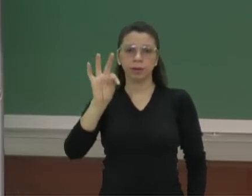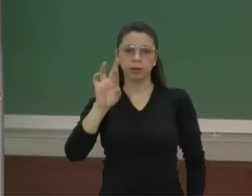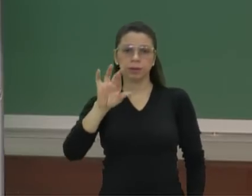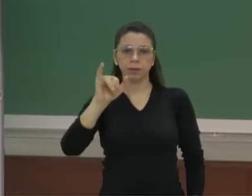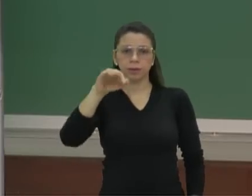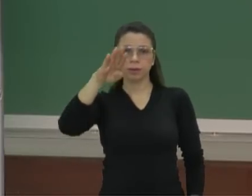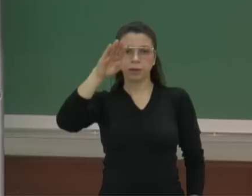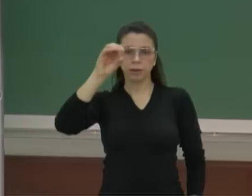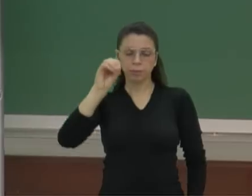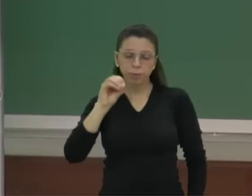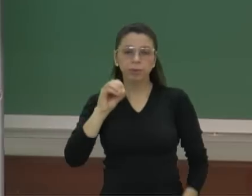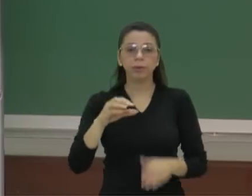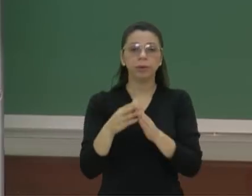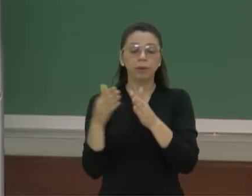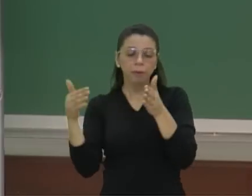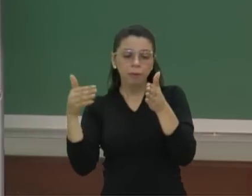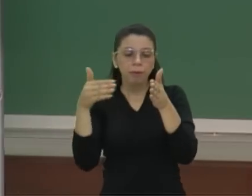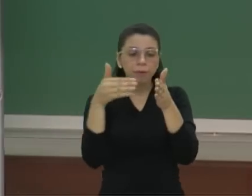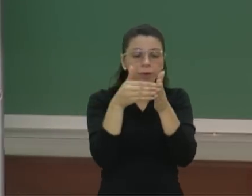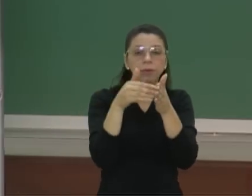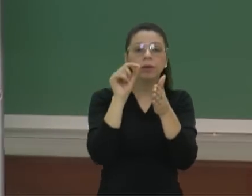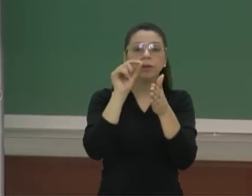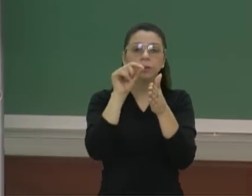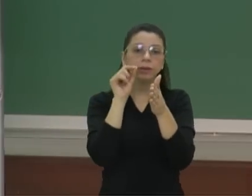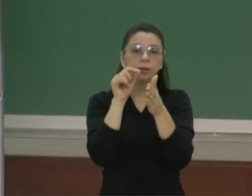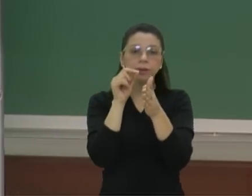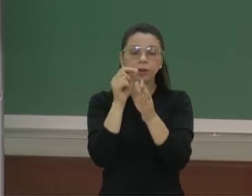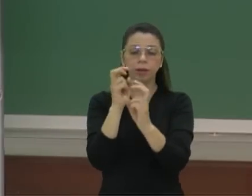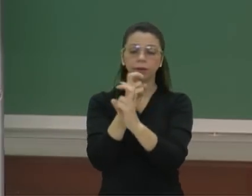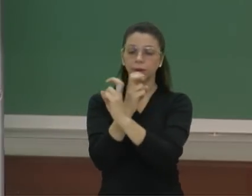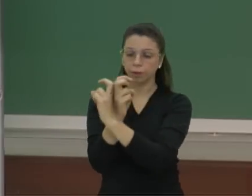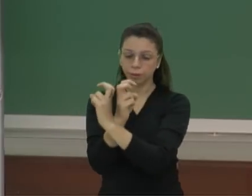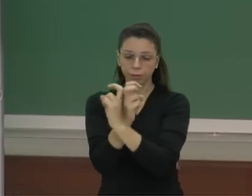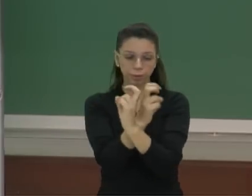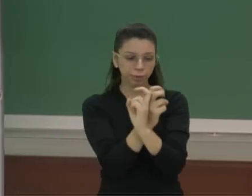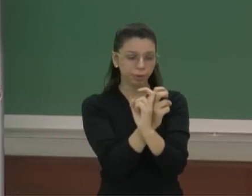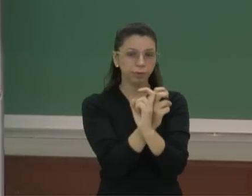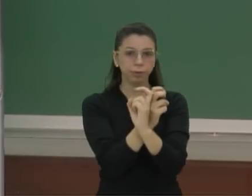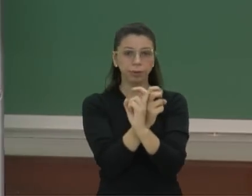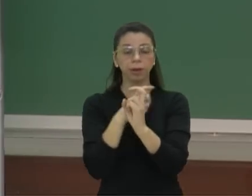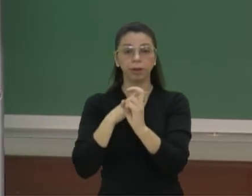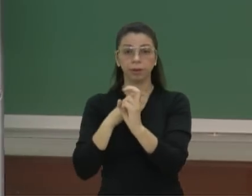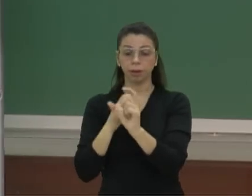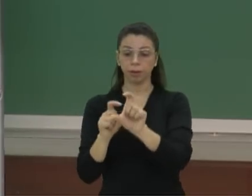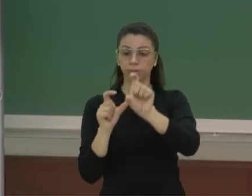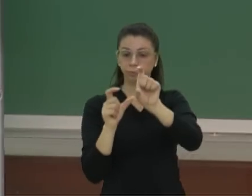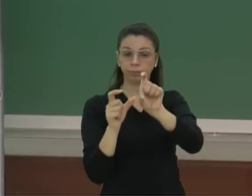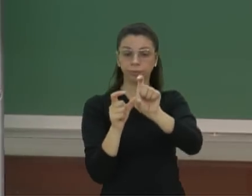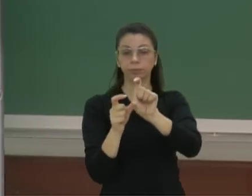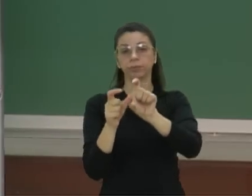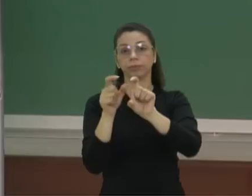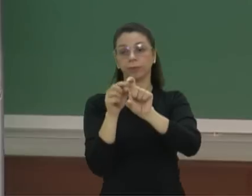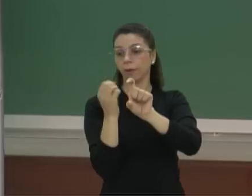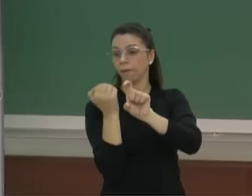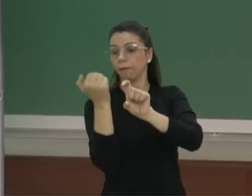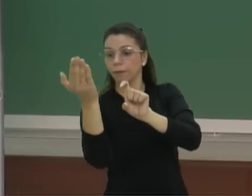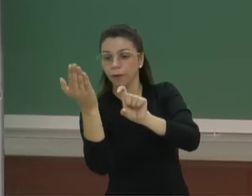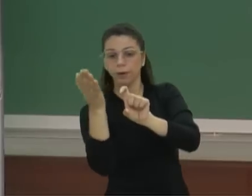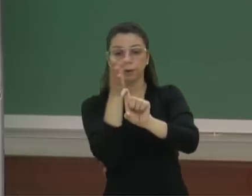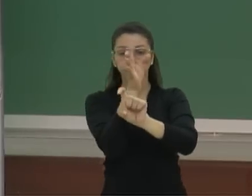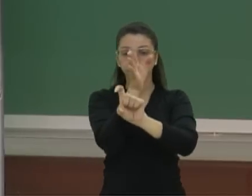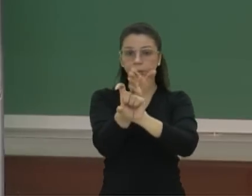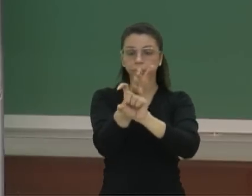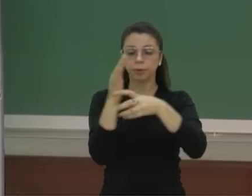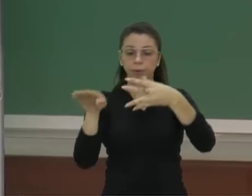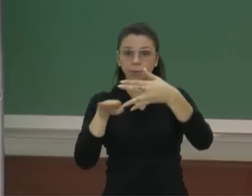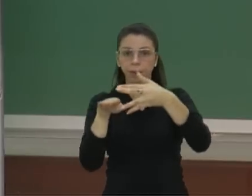vai chegar até a orelha mais interna. Lembra que a orelha é dividida em 3 regiões? A mais externa,